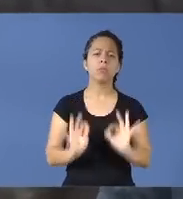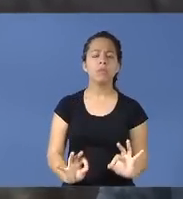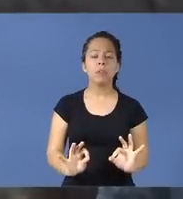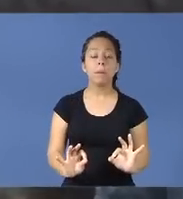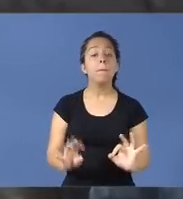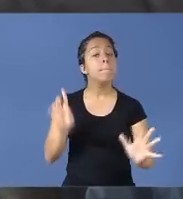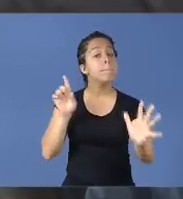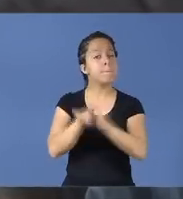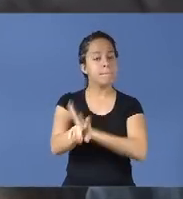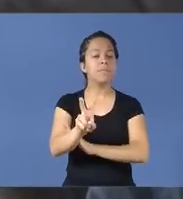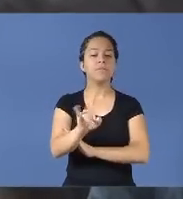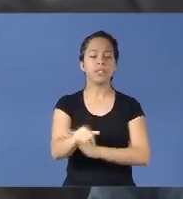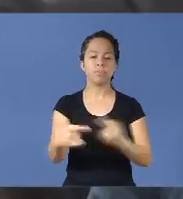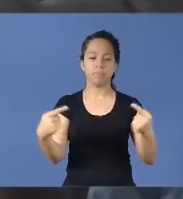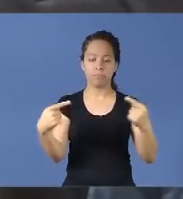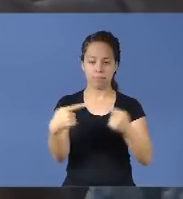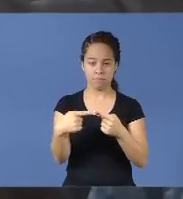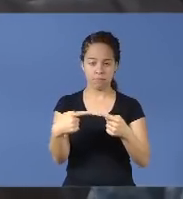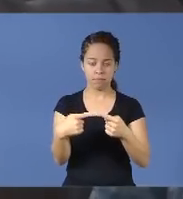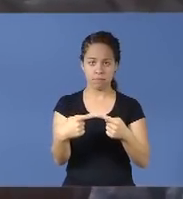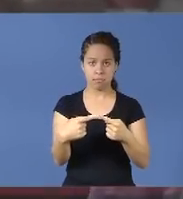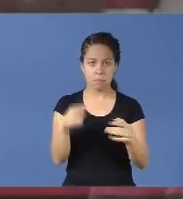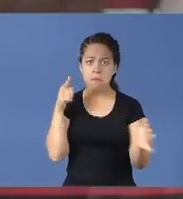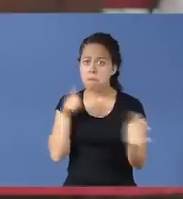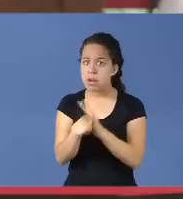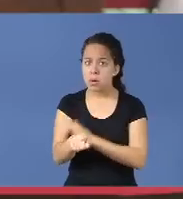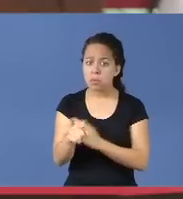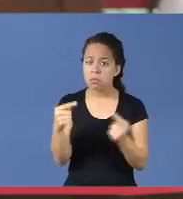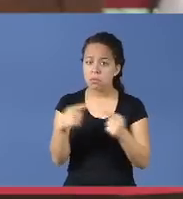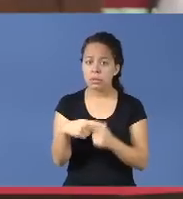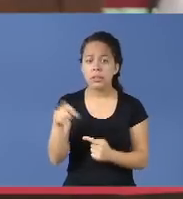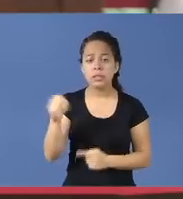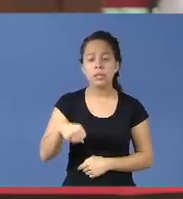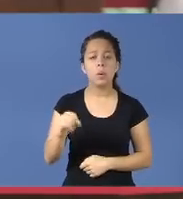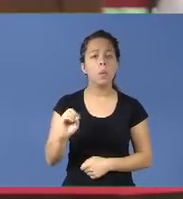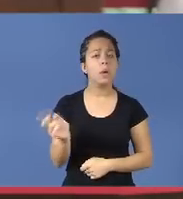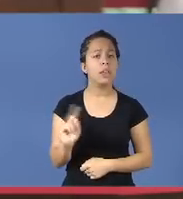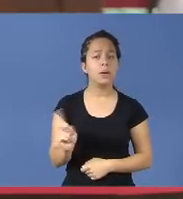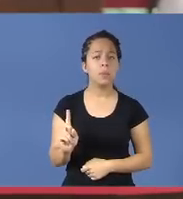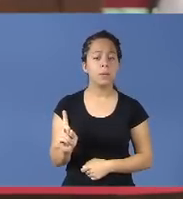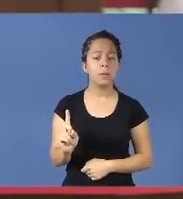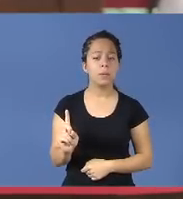feita é essa aí. Foi isso que foi perguntado, sim ou não?